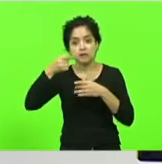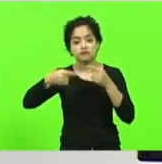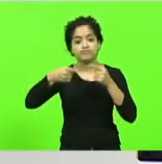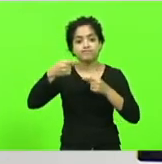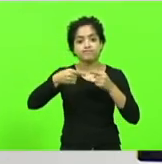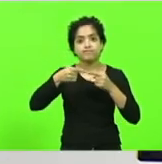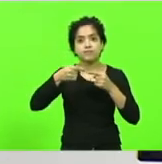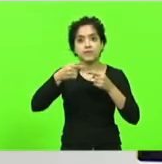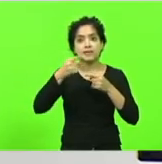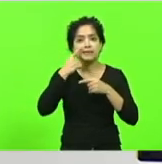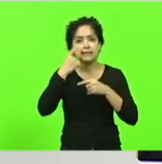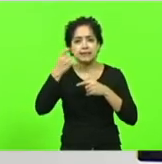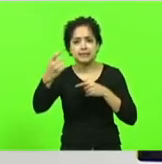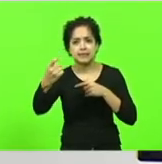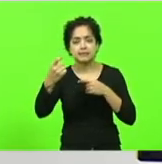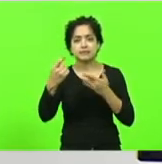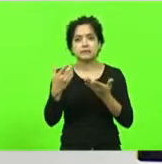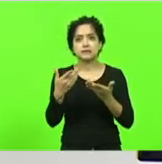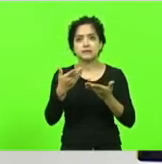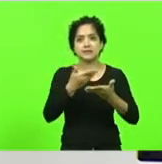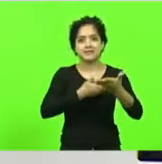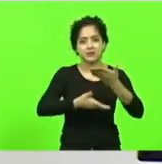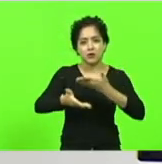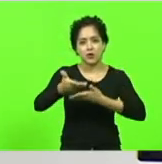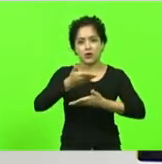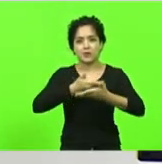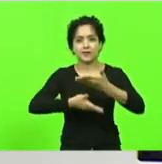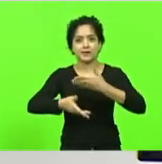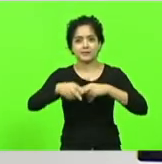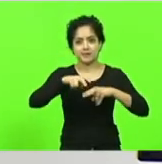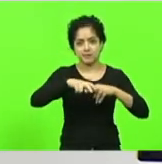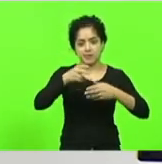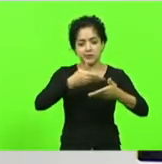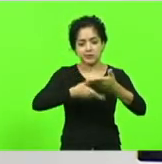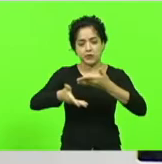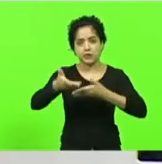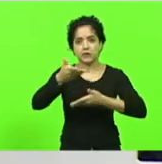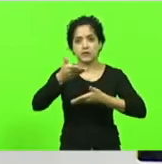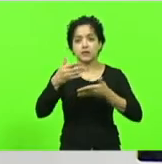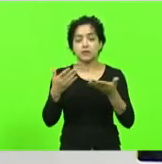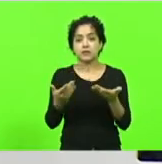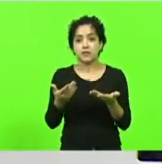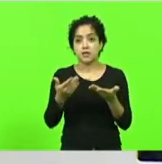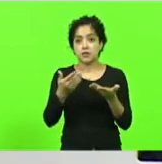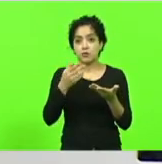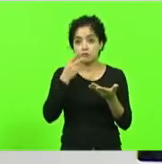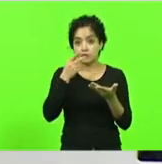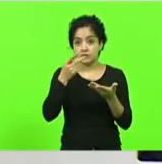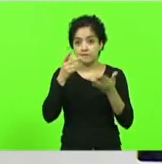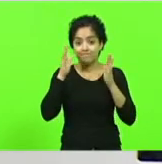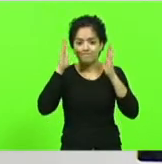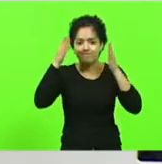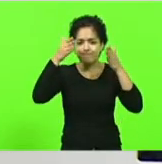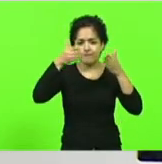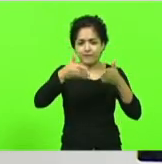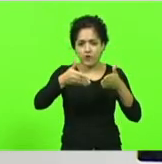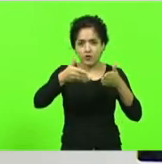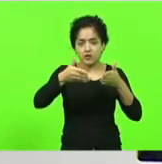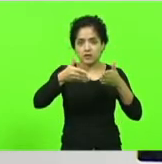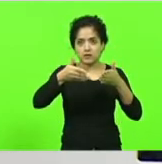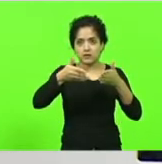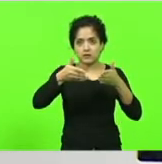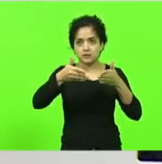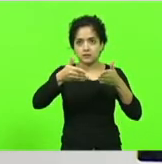na troca das cadeiras. Porque quando você foca a troca das cadeiras,